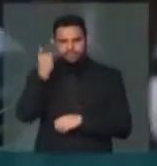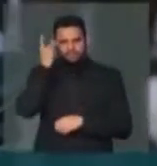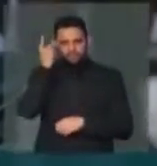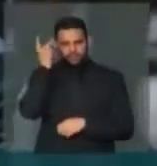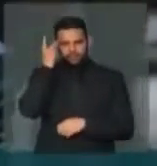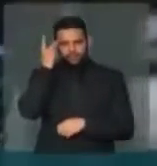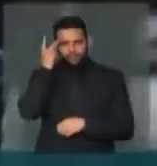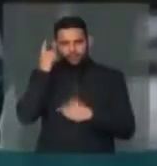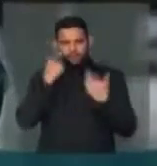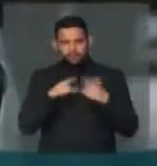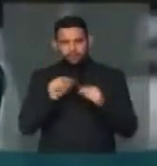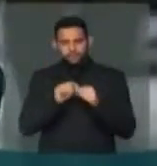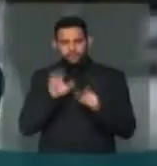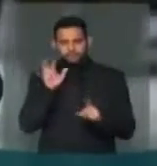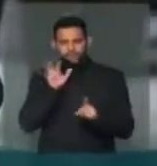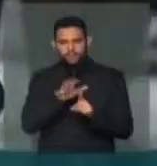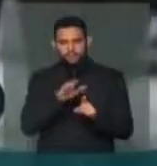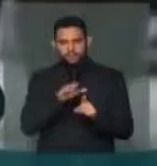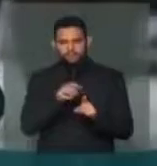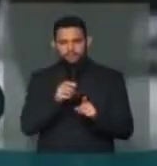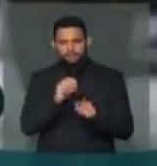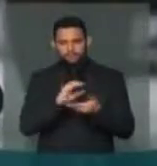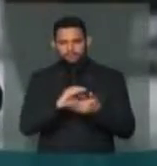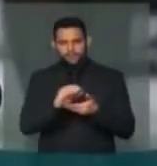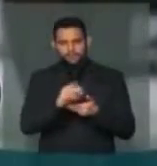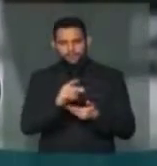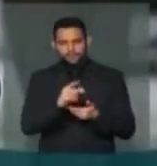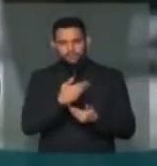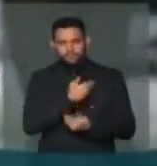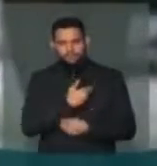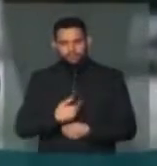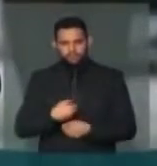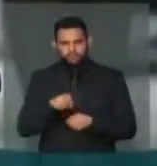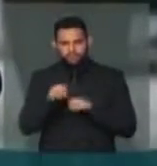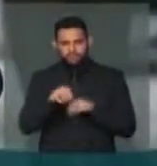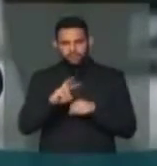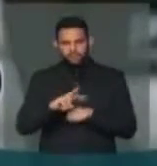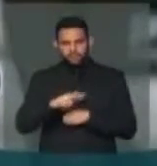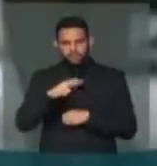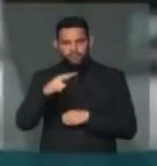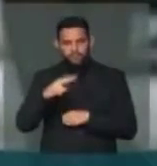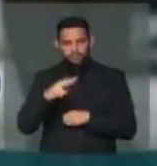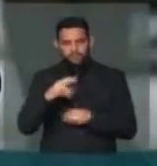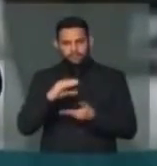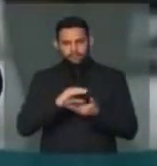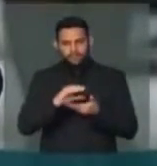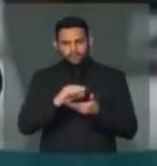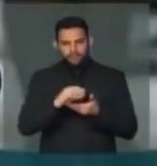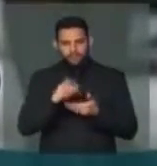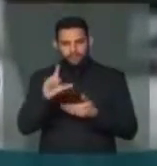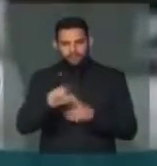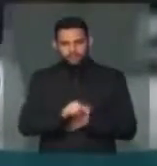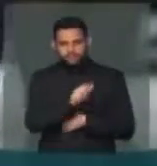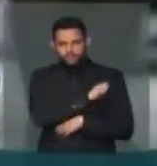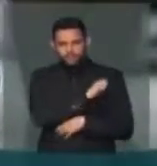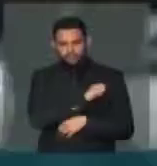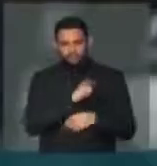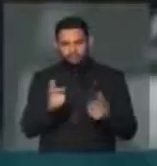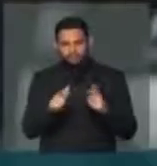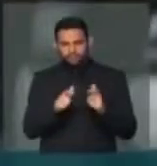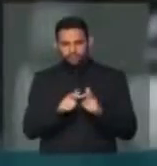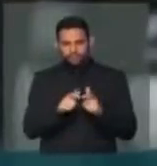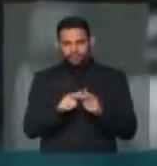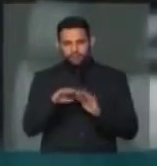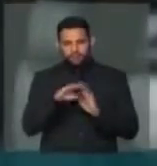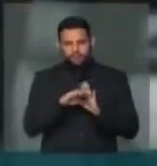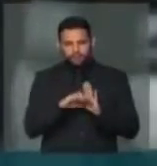Paulo onde foi atacado o financiamento público da educação e o aumento de verbos a diminuição do número de alunos por turma a